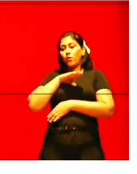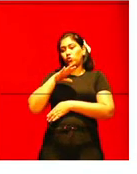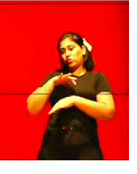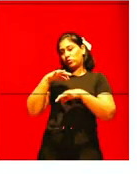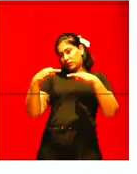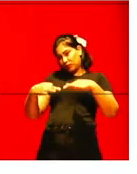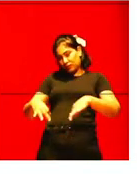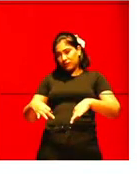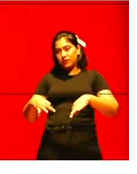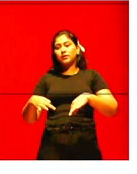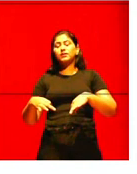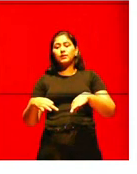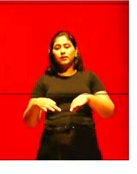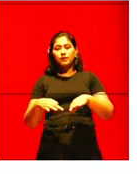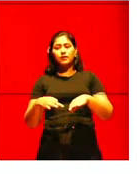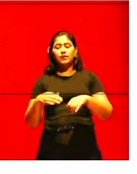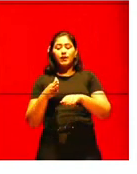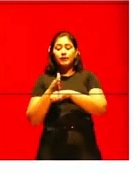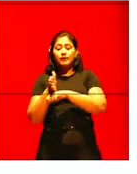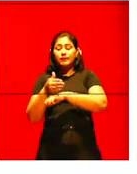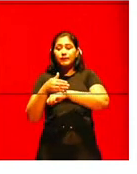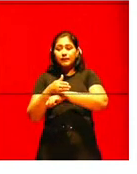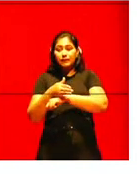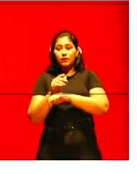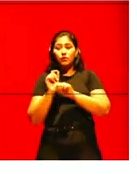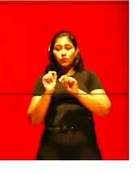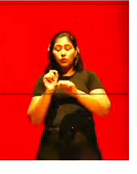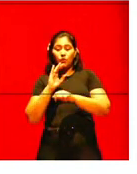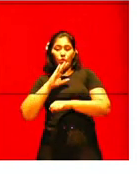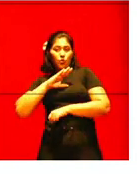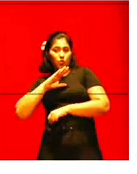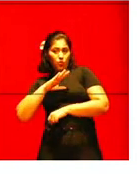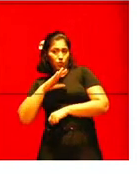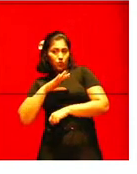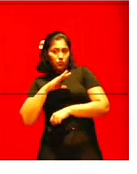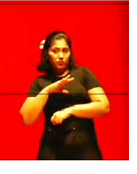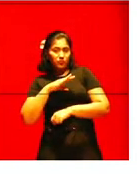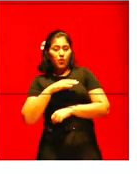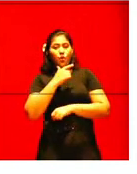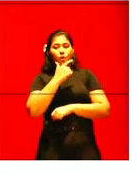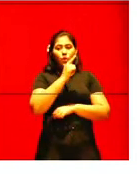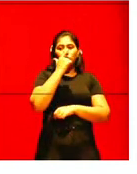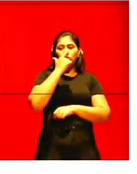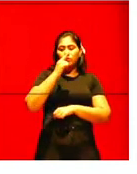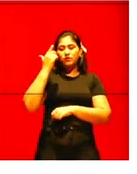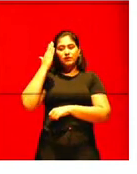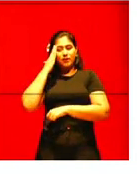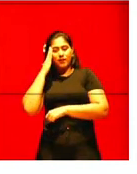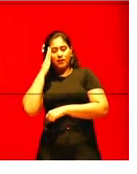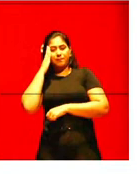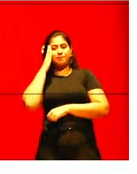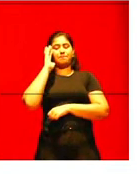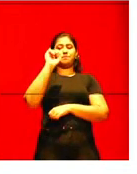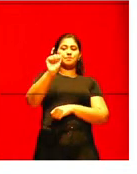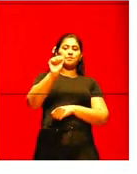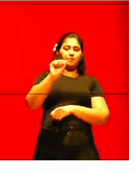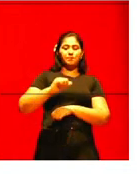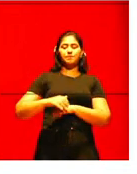Assim sendo, o domínio da língua portuguesa implica, entre outras coisas, saber, letra A,